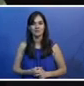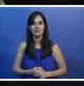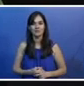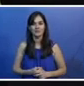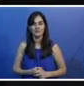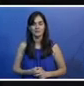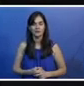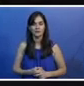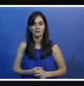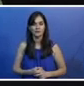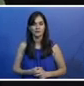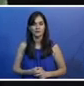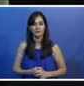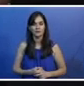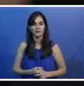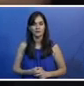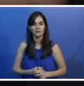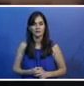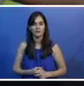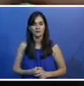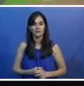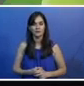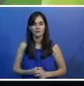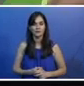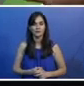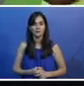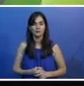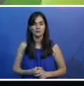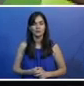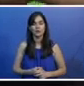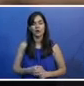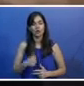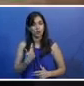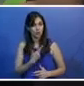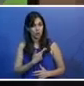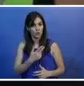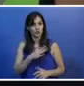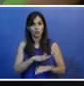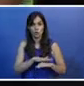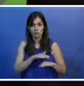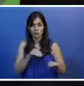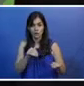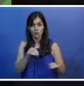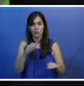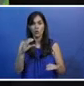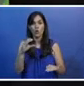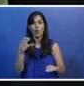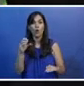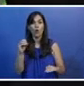Então, isso daqui é chamado de